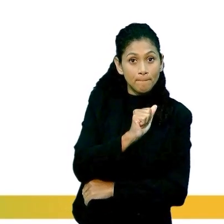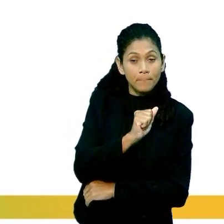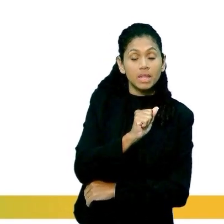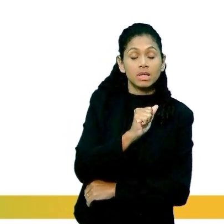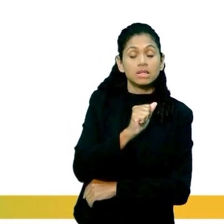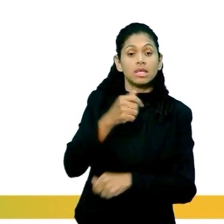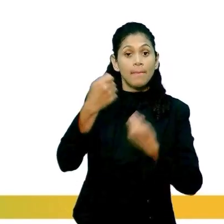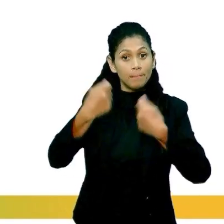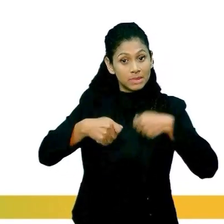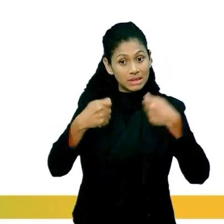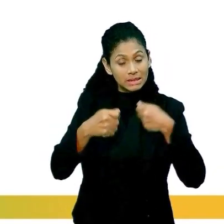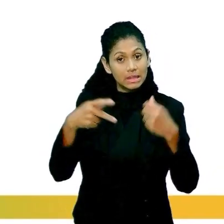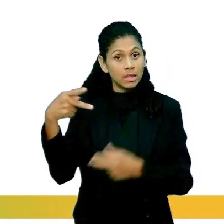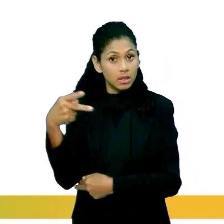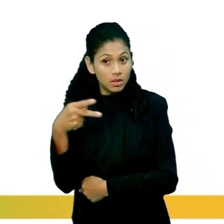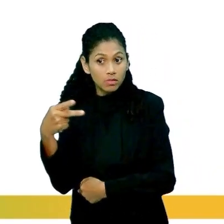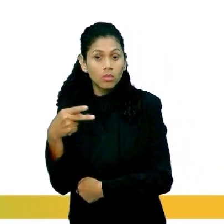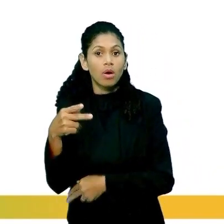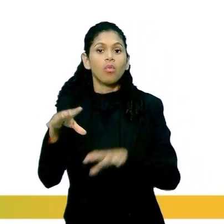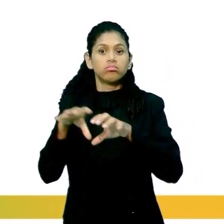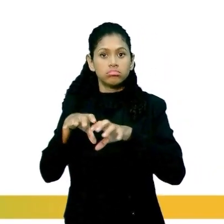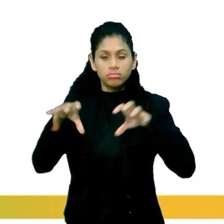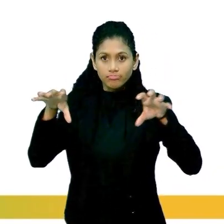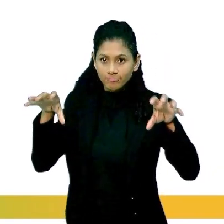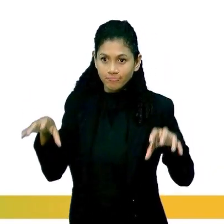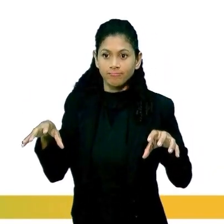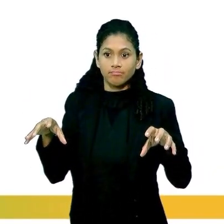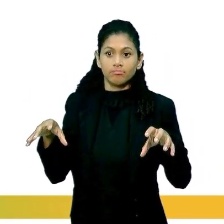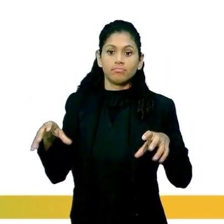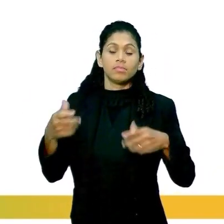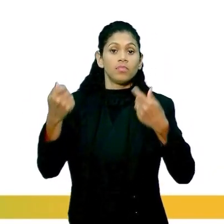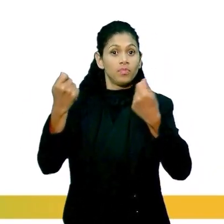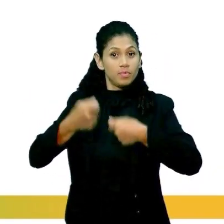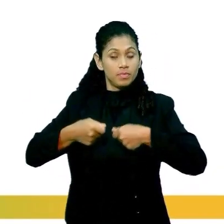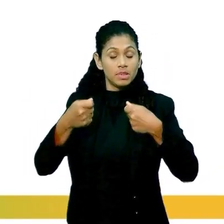seja, as quantidades atômicas dos reagentes elas devem